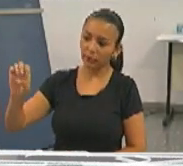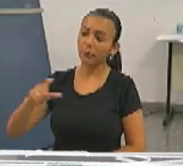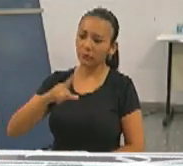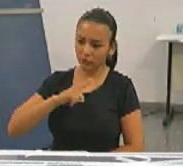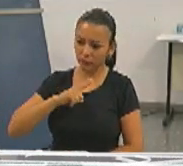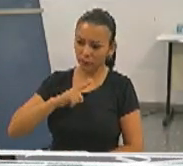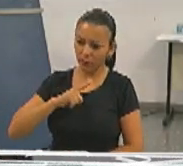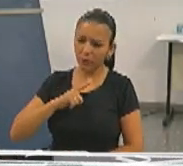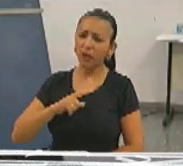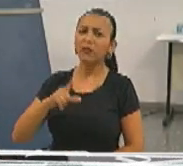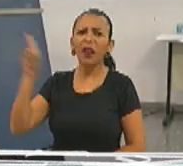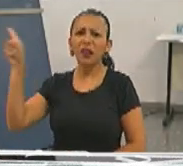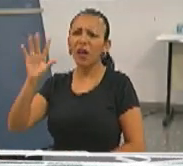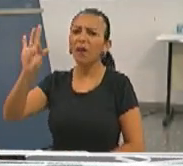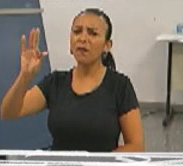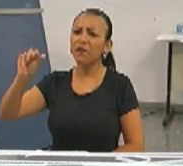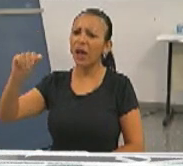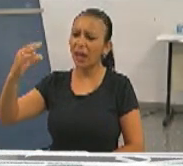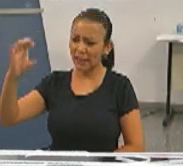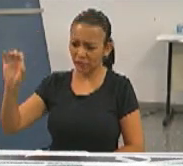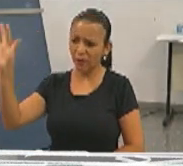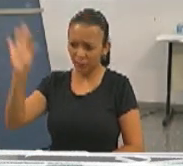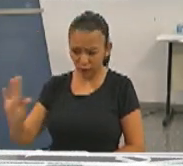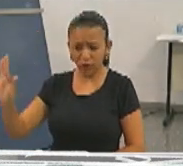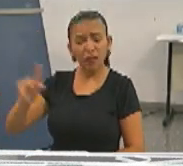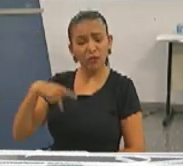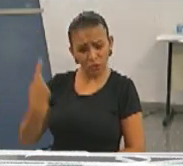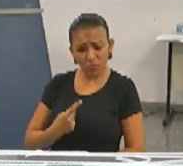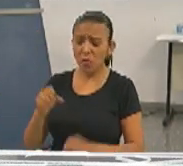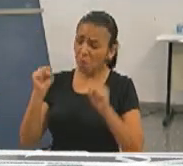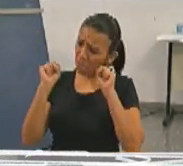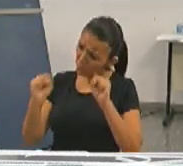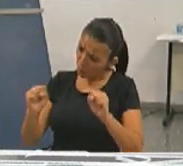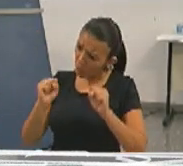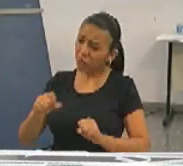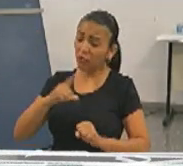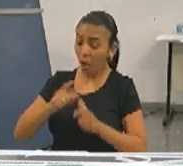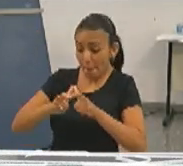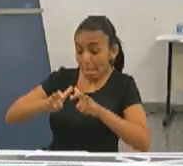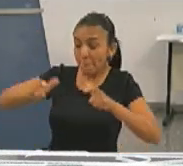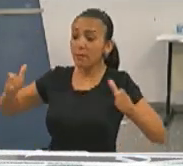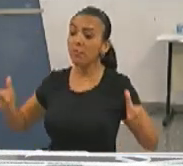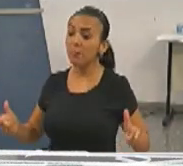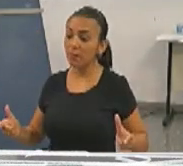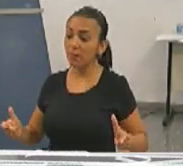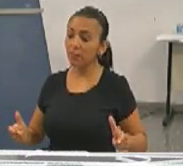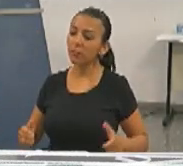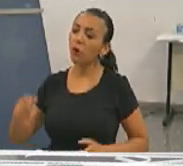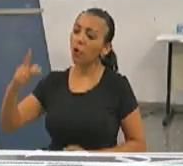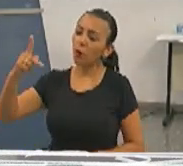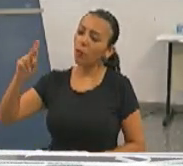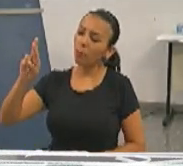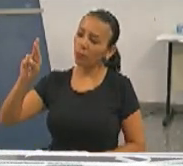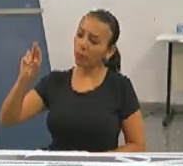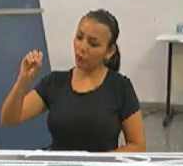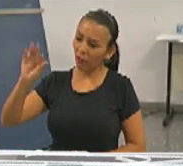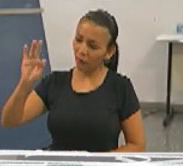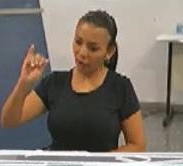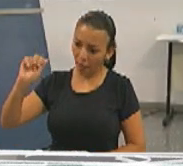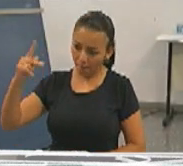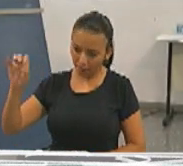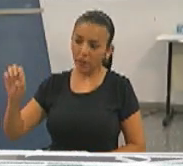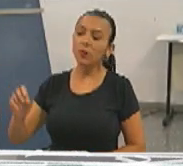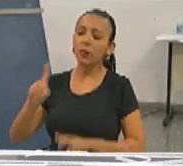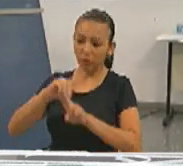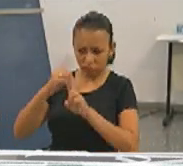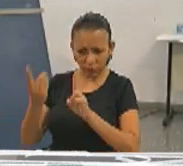está lá na FACE. Nós poderíamos ter, né, a ampliação do PROFIAP para o HU, né, ou